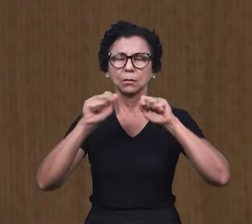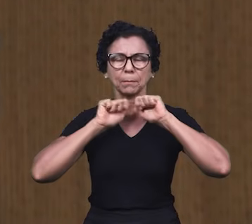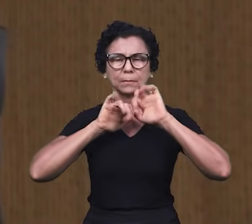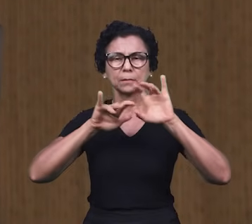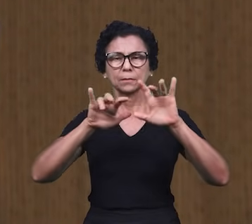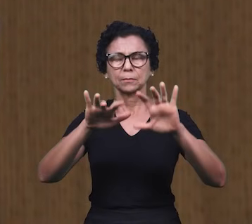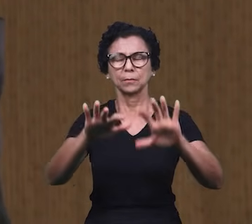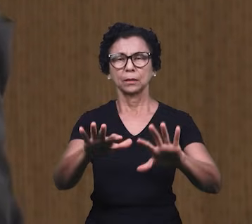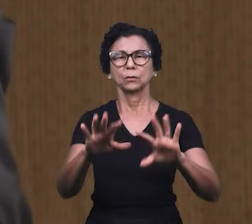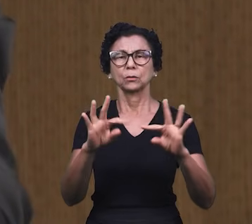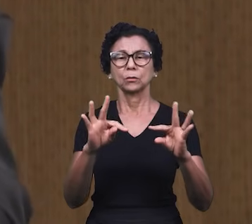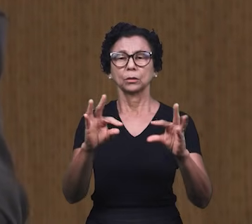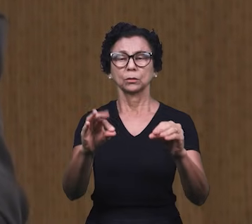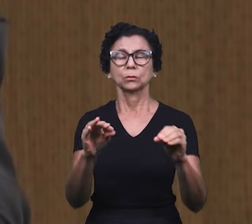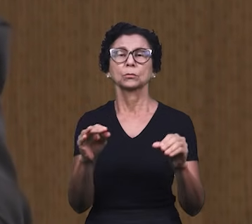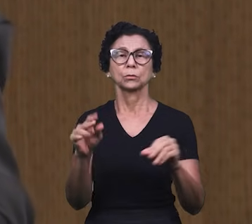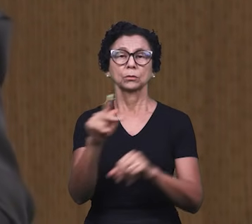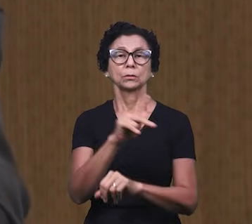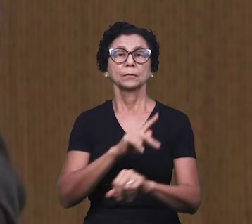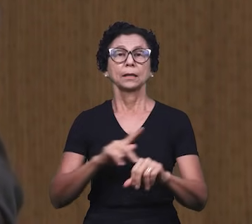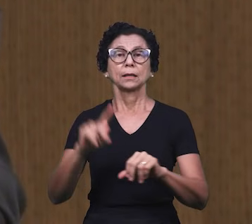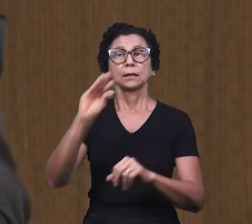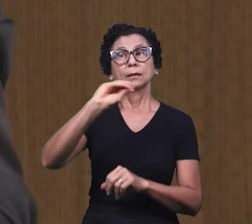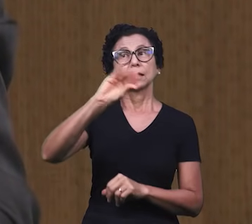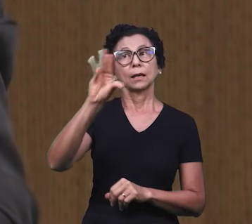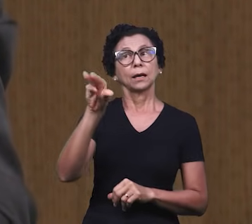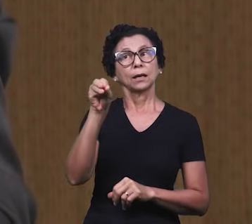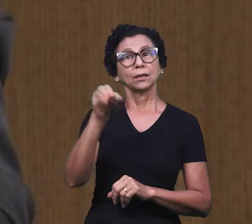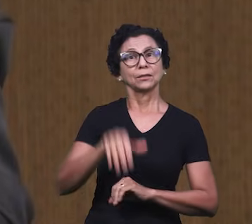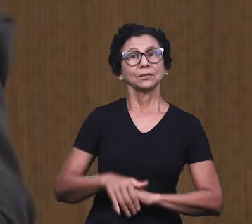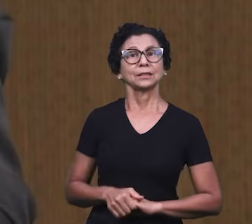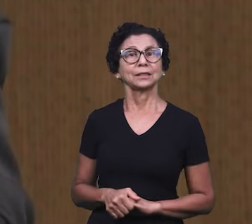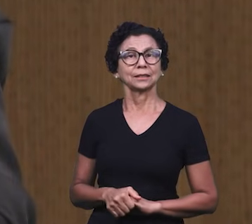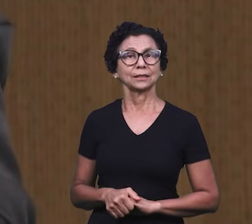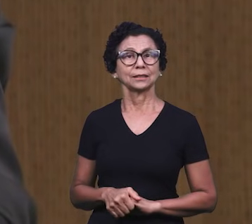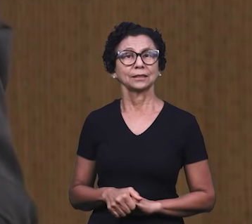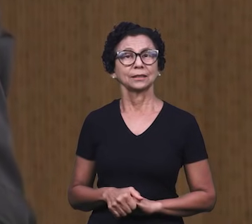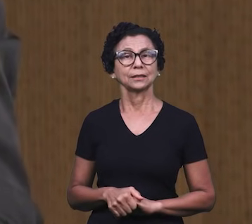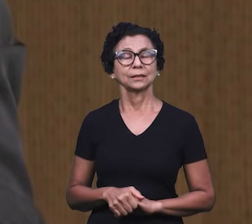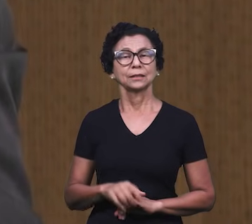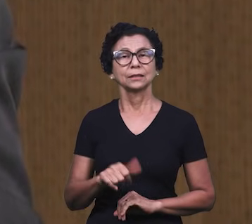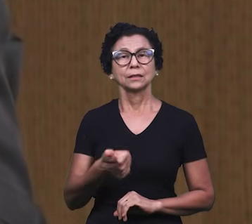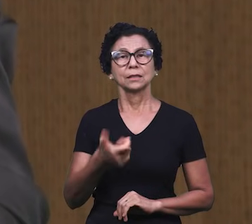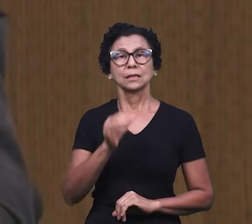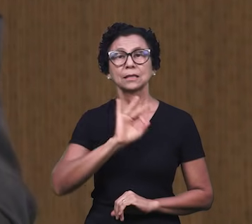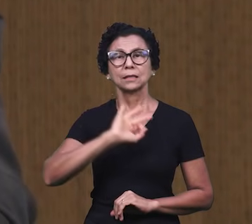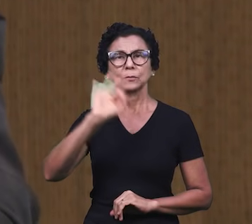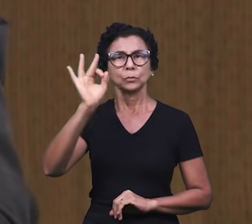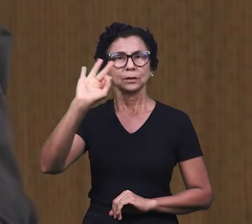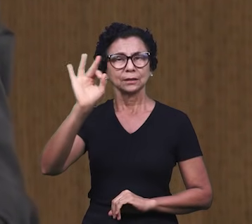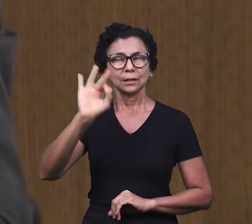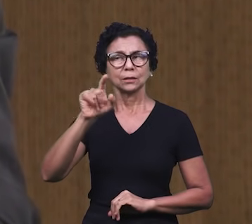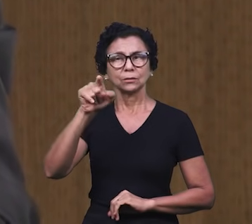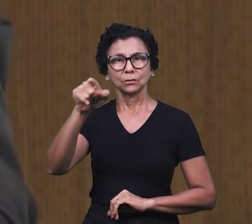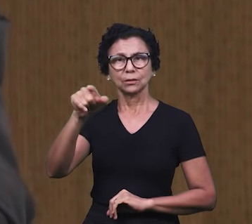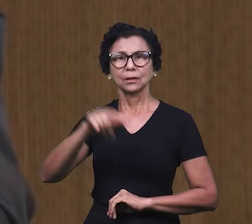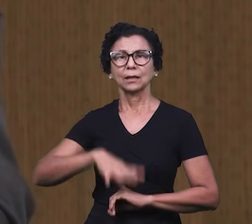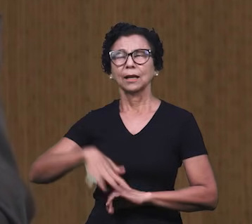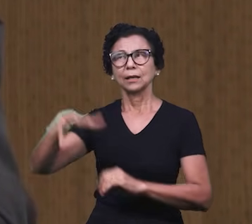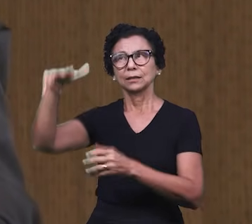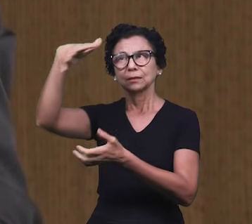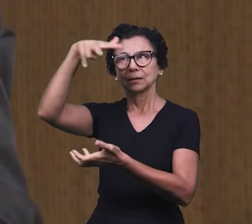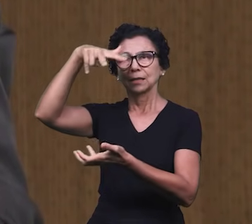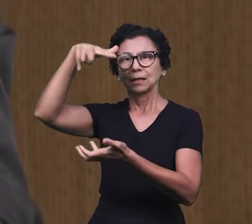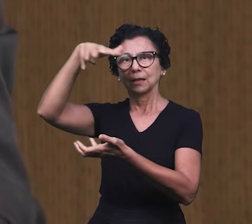países tem de receber. Por exemplo, na África, a cultura é 100% receber pelo satélite. Os países do